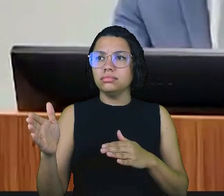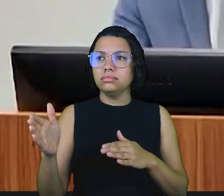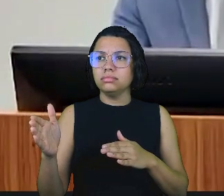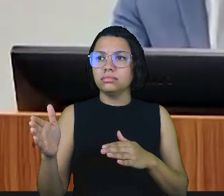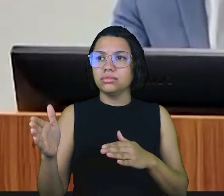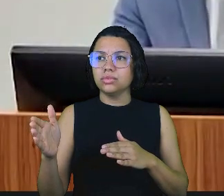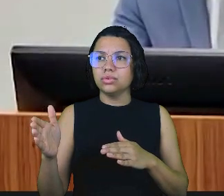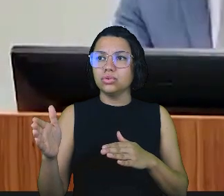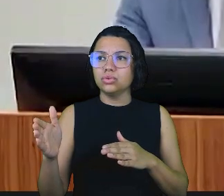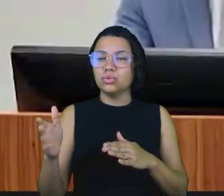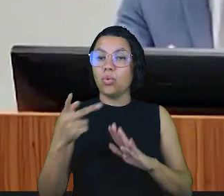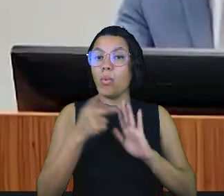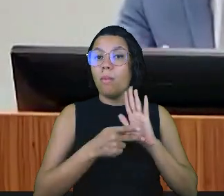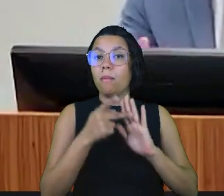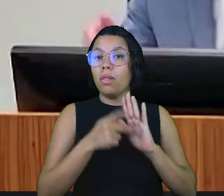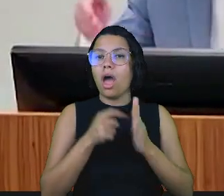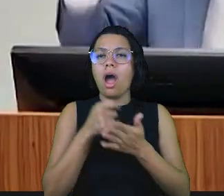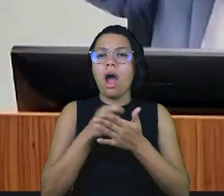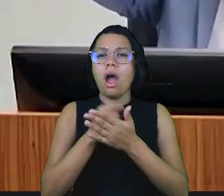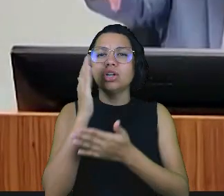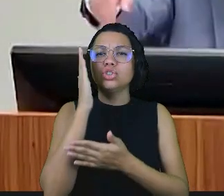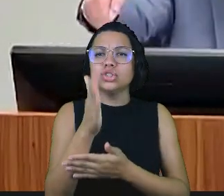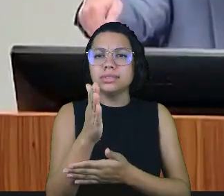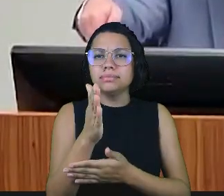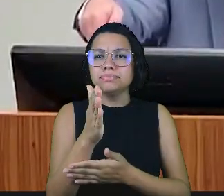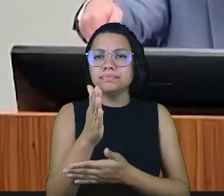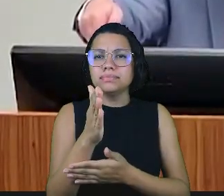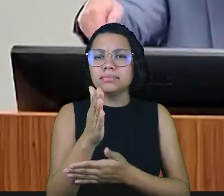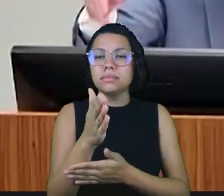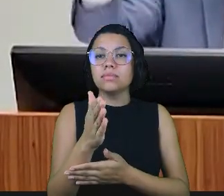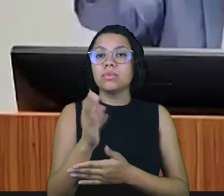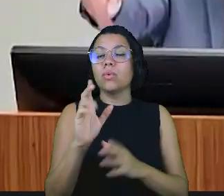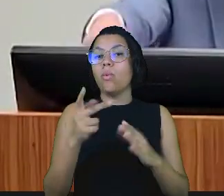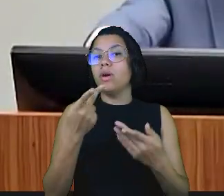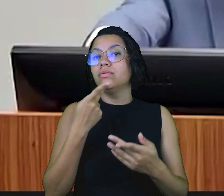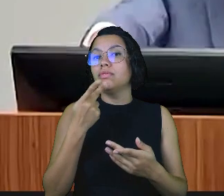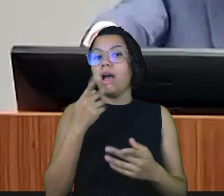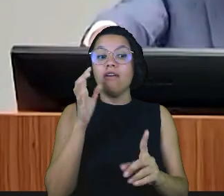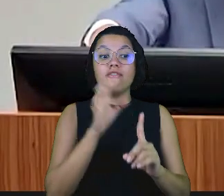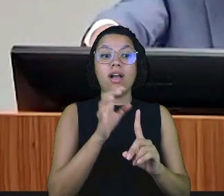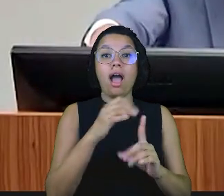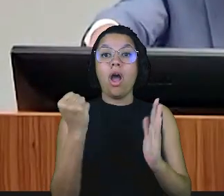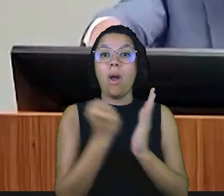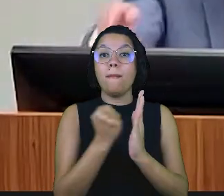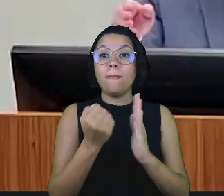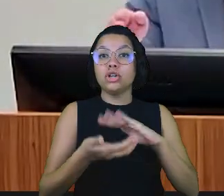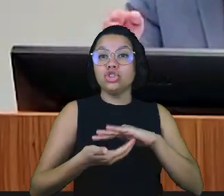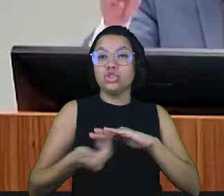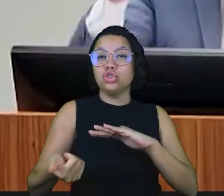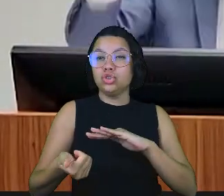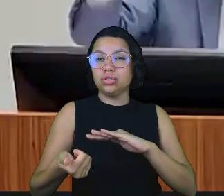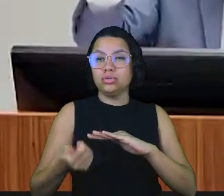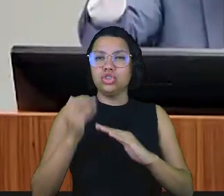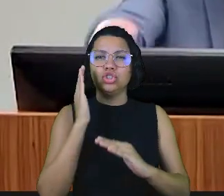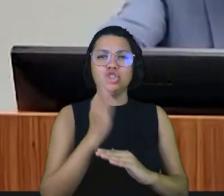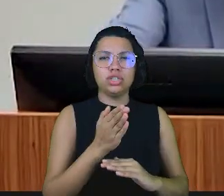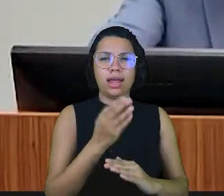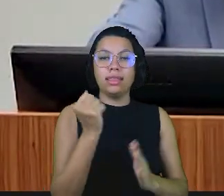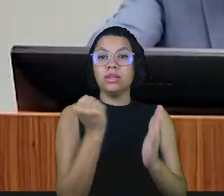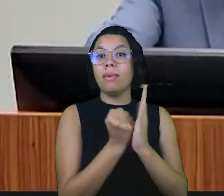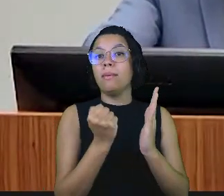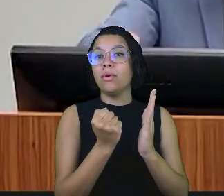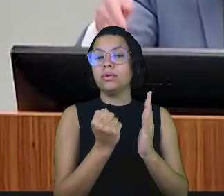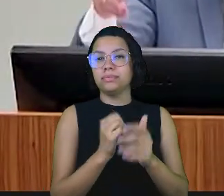cobrança direta. Cobrança direta, leia-se, afetação de patrimônio, expropriação direta de patrimônio. Vejam, a